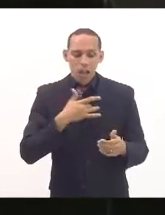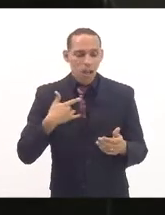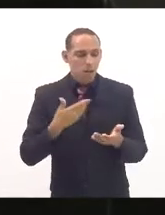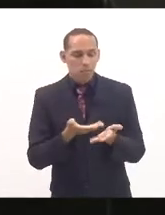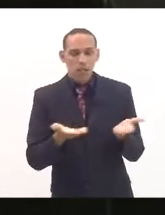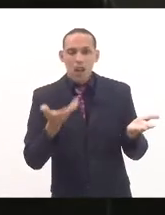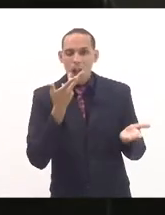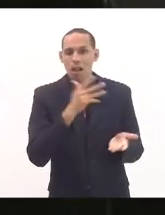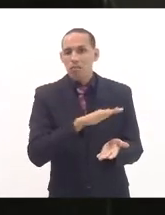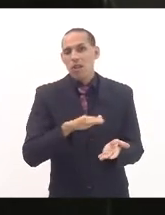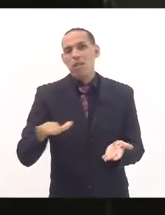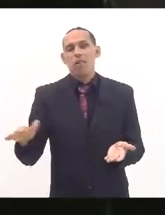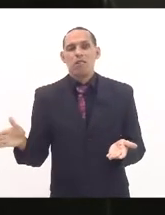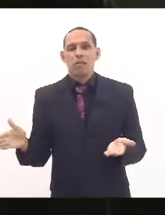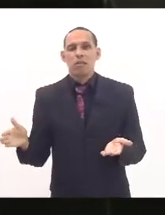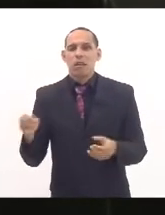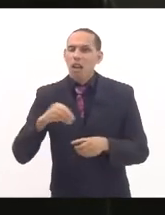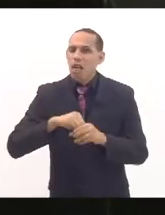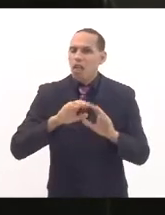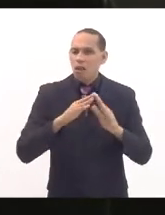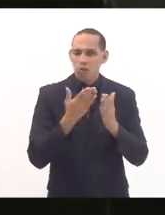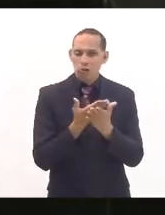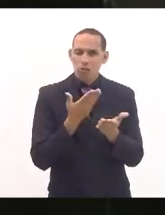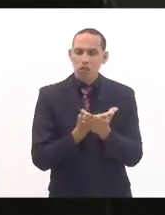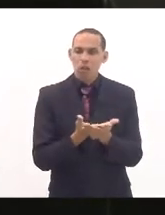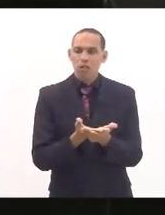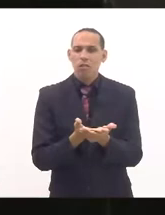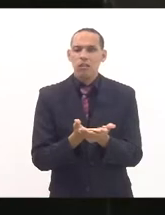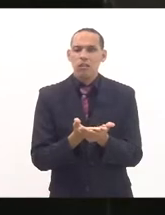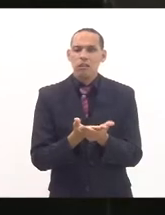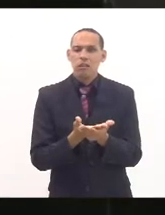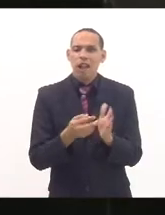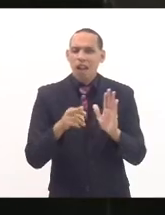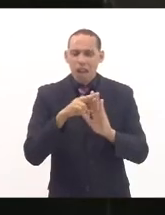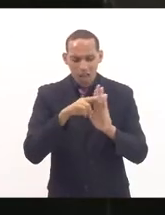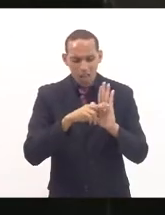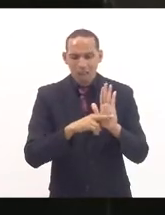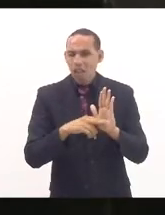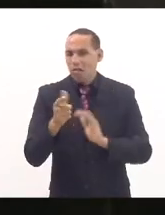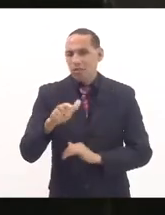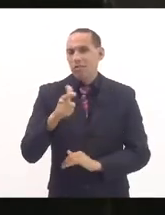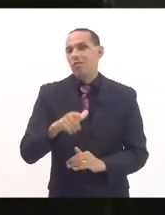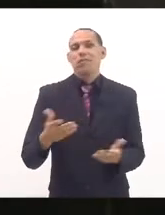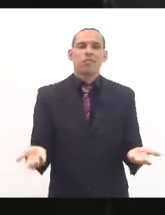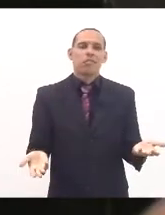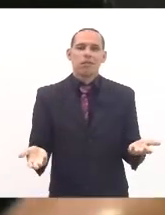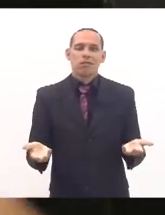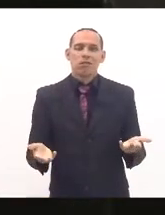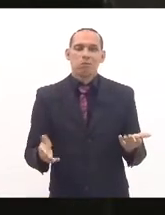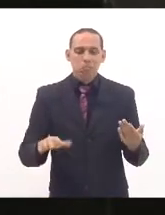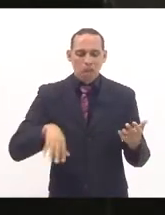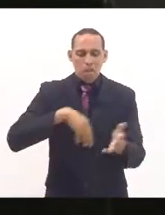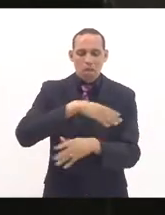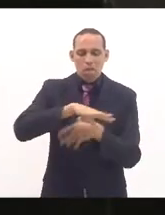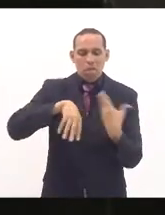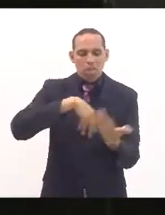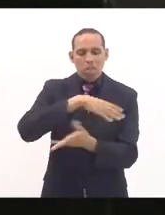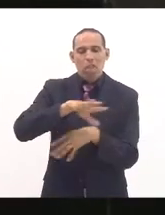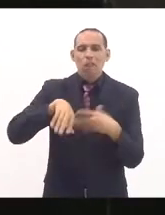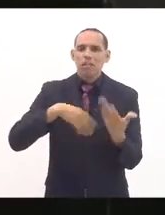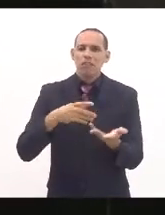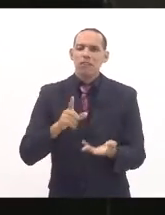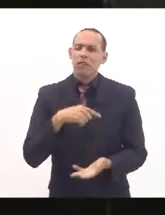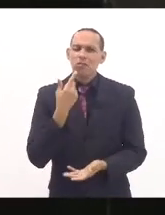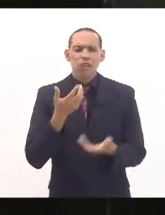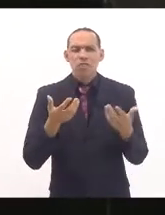crianças. Dentro das escolas está desregrado. Está desregrado. Ninguém aqui